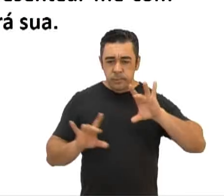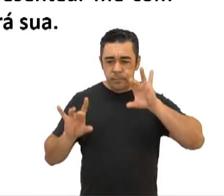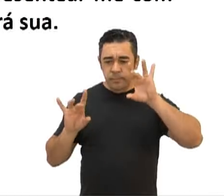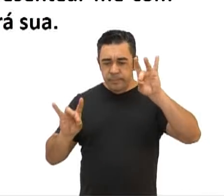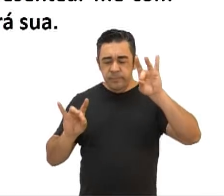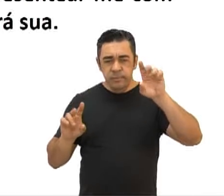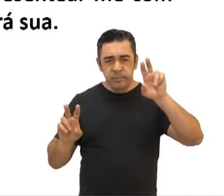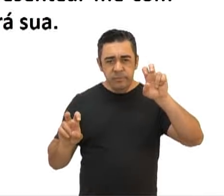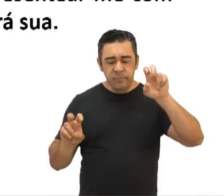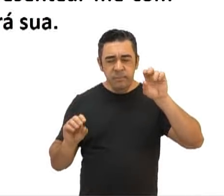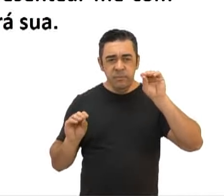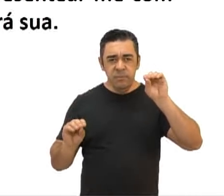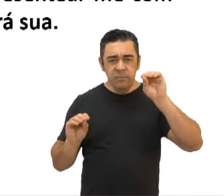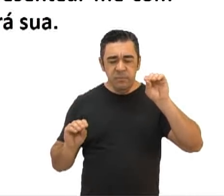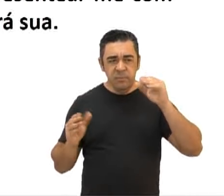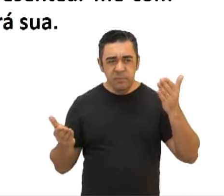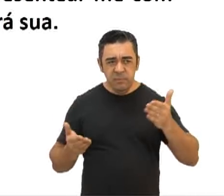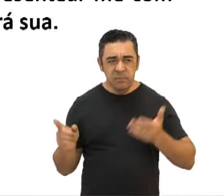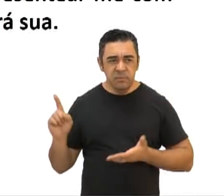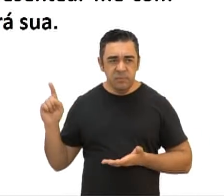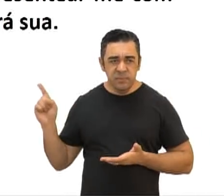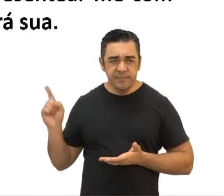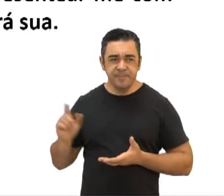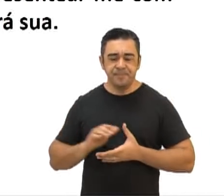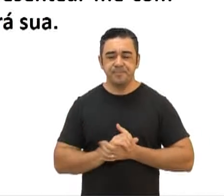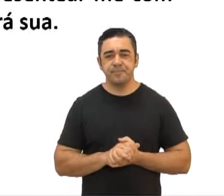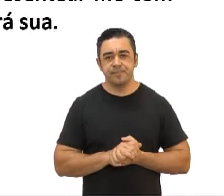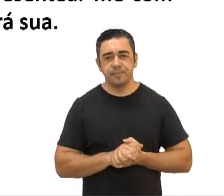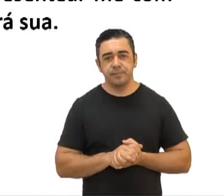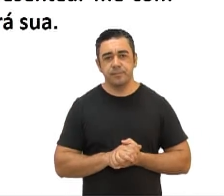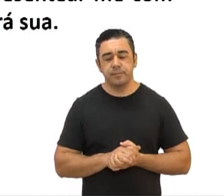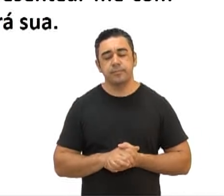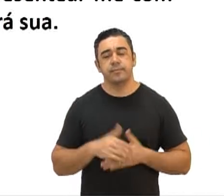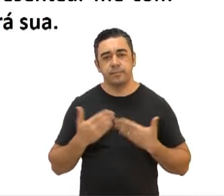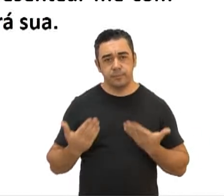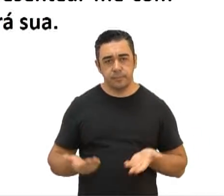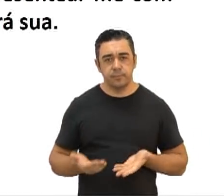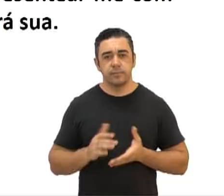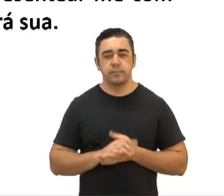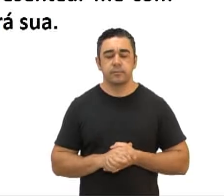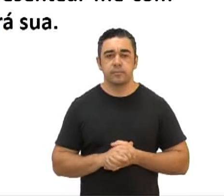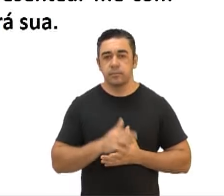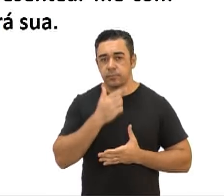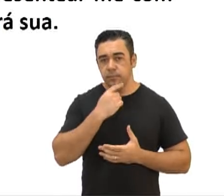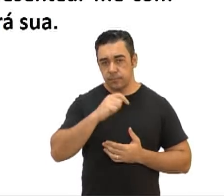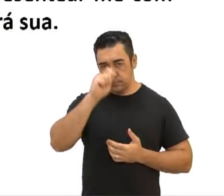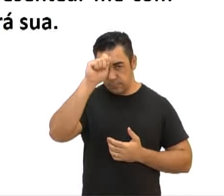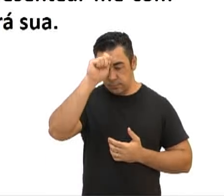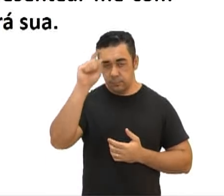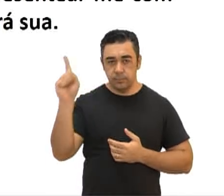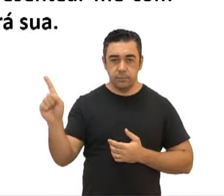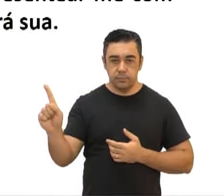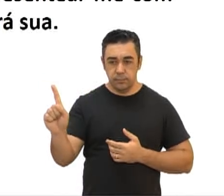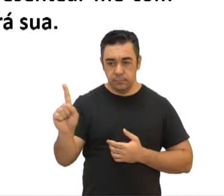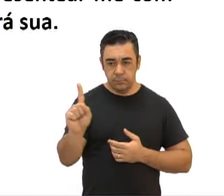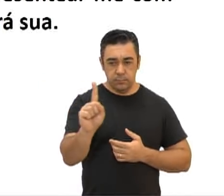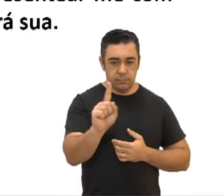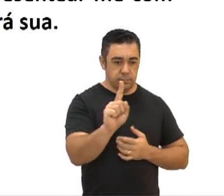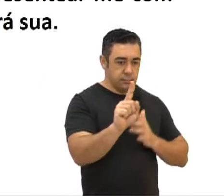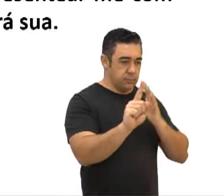presente, não está explícita nesse fragmento aqui. Então, um dia, Aladim viu passar a filha do sultão e